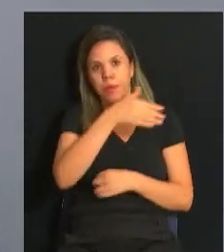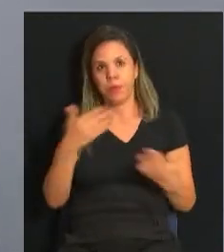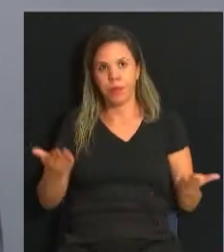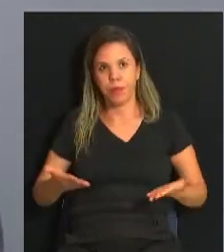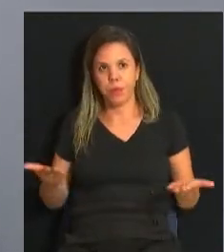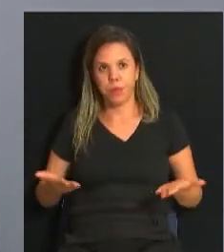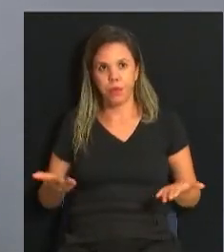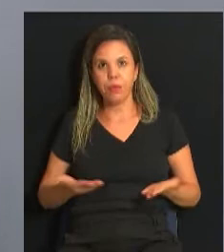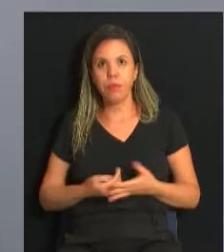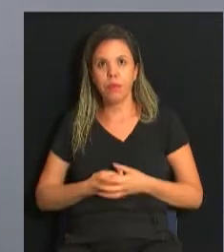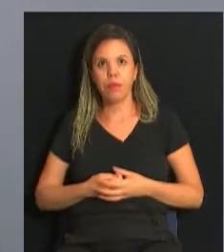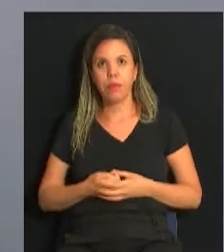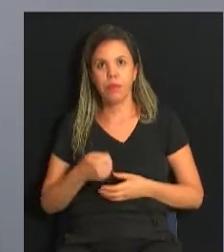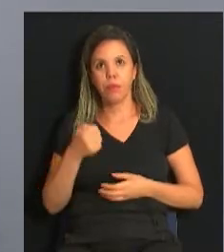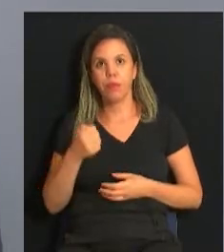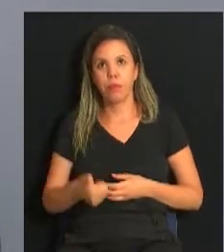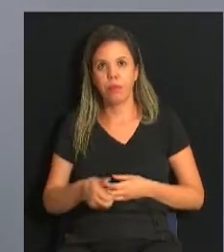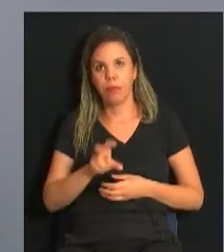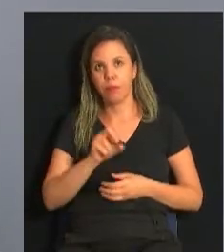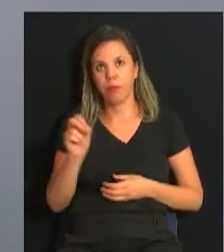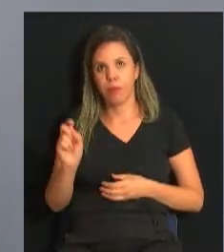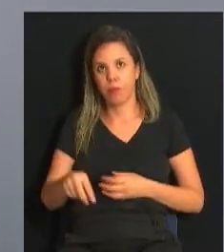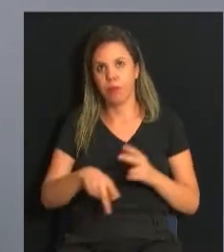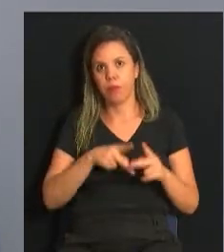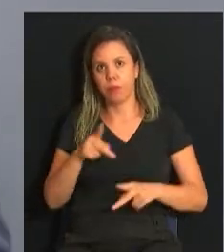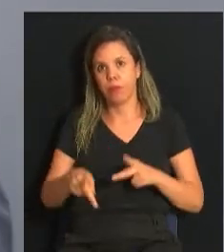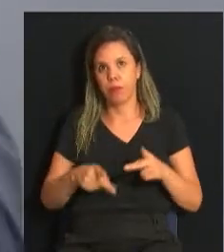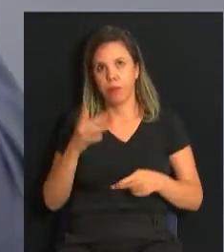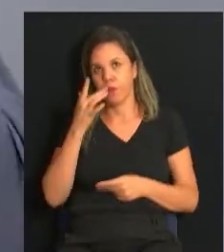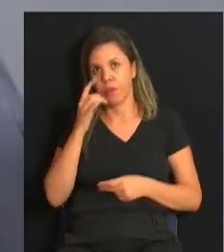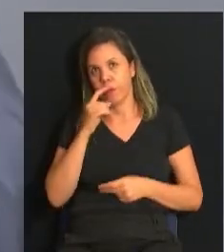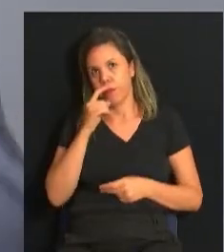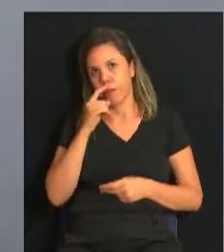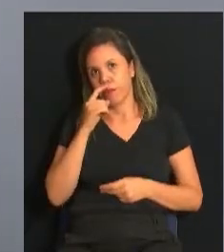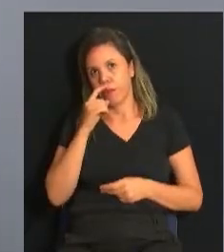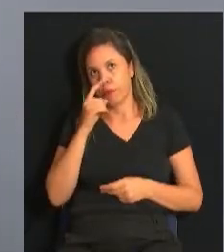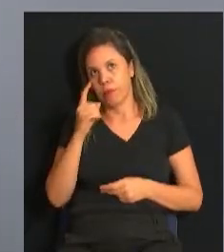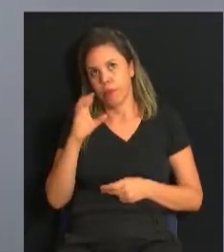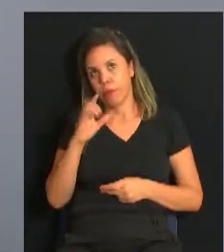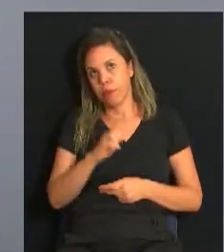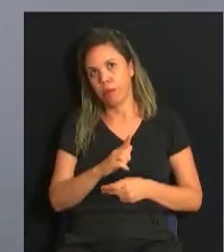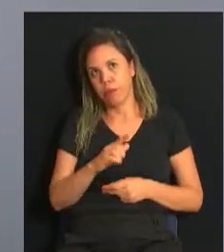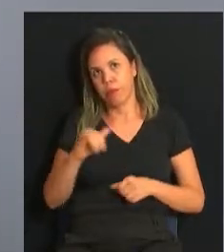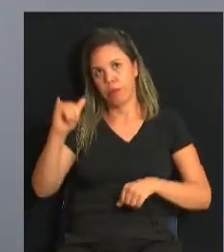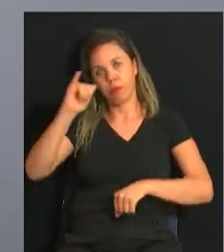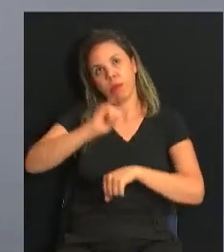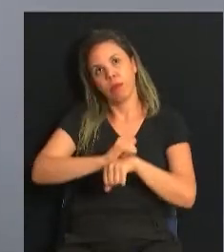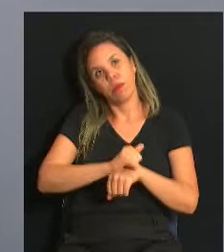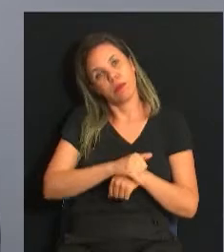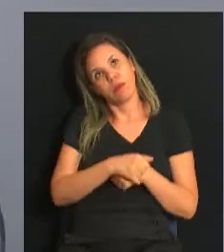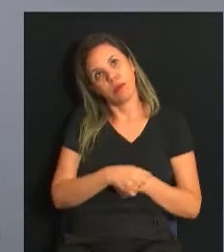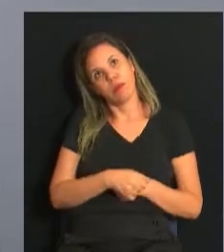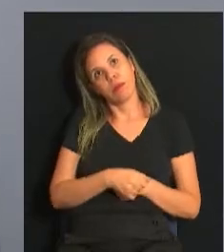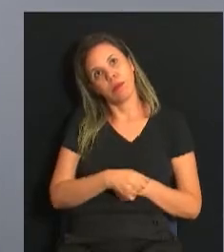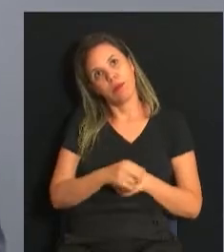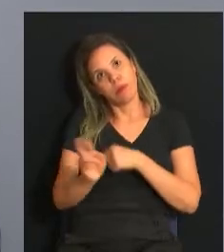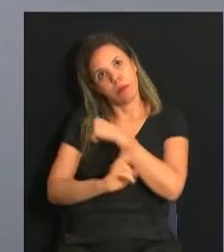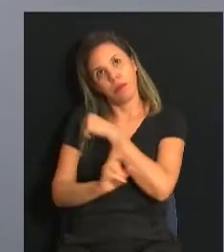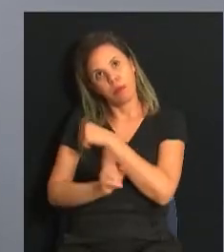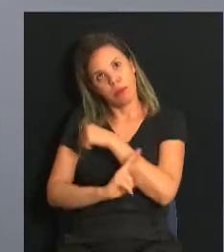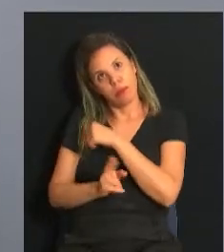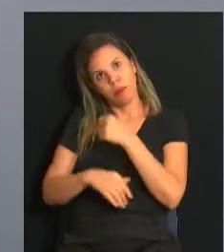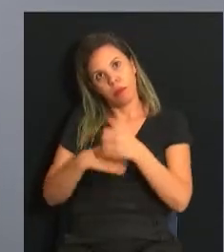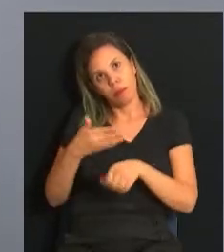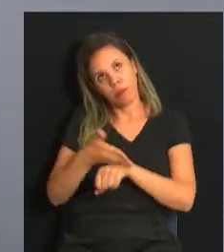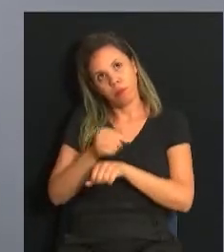quase meio milhão de pessoas aí entre os distritos Verde Campo Grande a região do aeroporto de Viracopos é uma rodovia muito